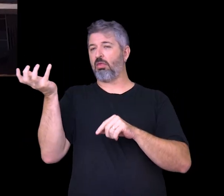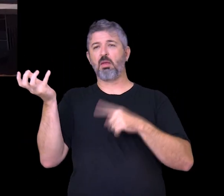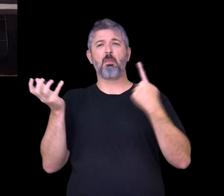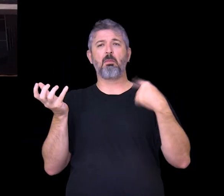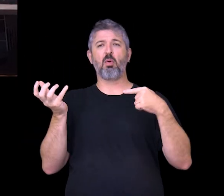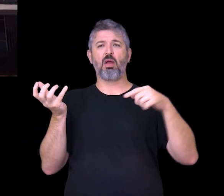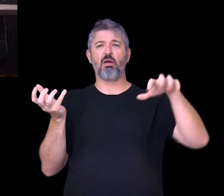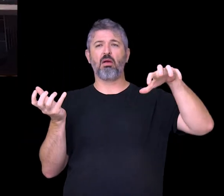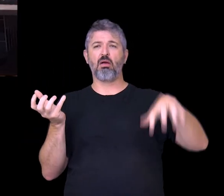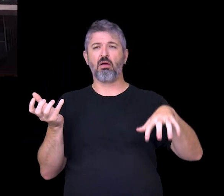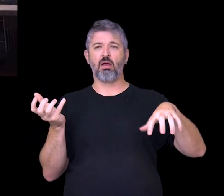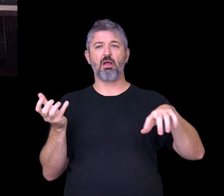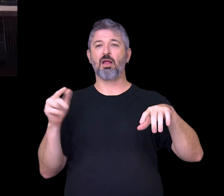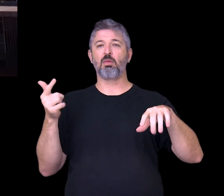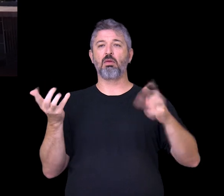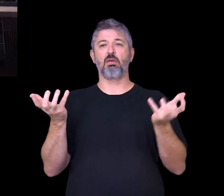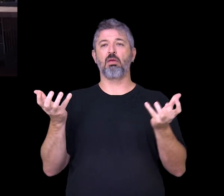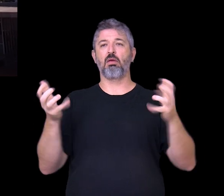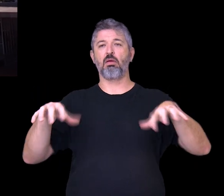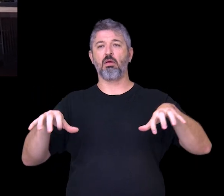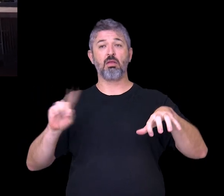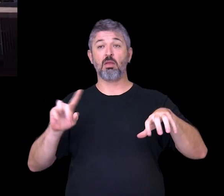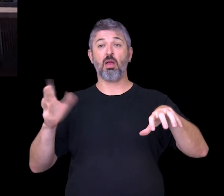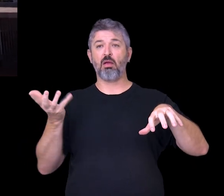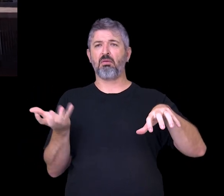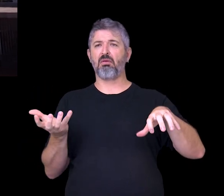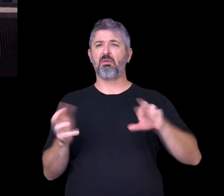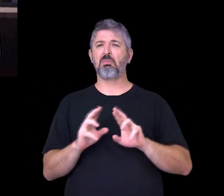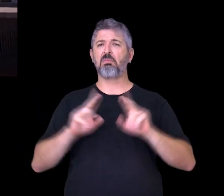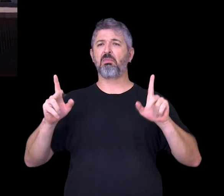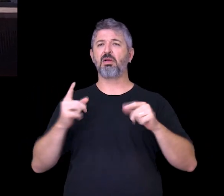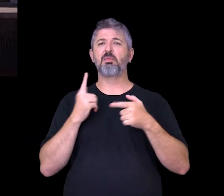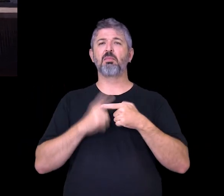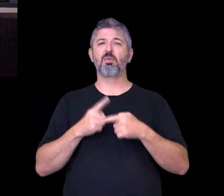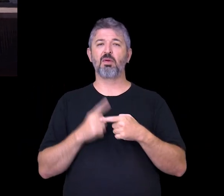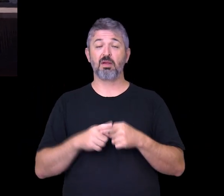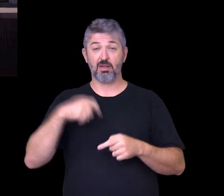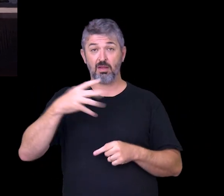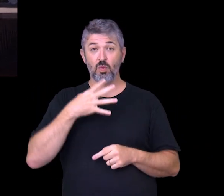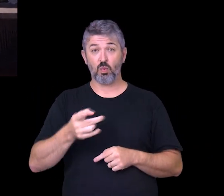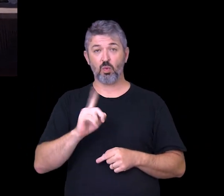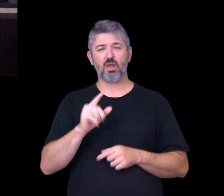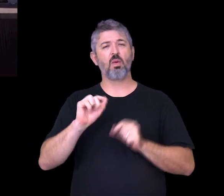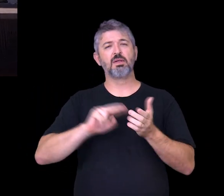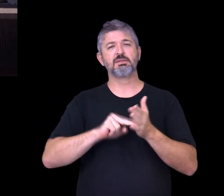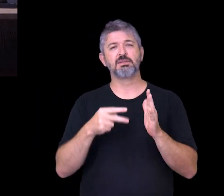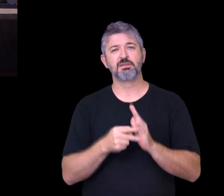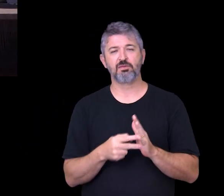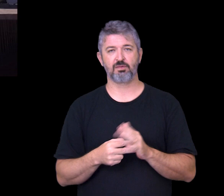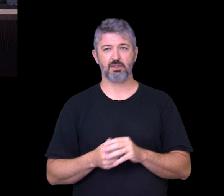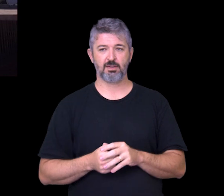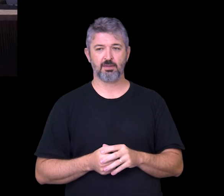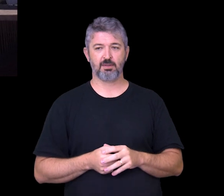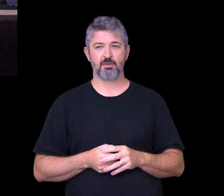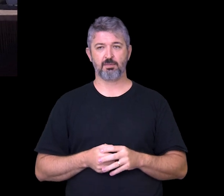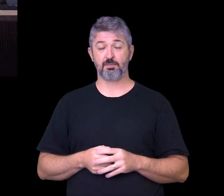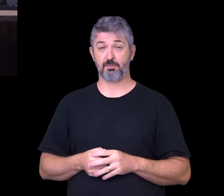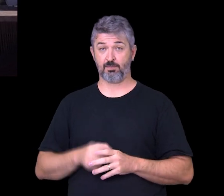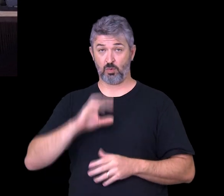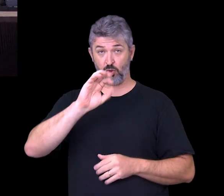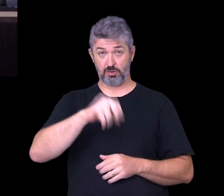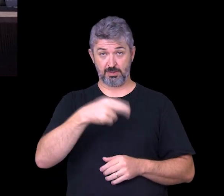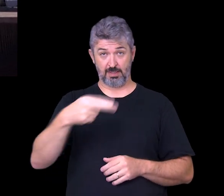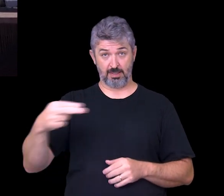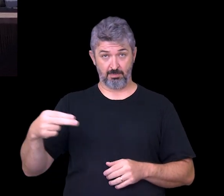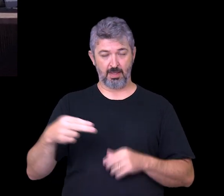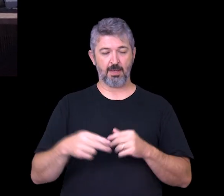nossos telespectadores, os que já conhecem ou os que ainda não conhecem, o que significa isso, por favor? O Niemeyer trabalha muito com